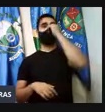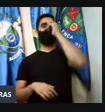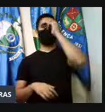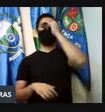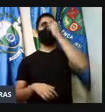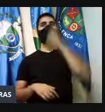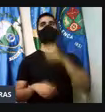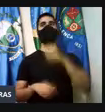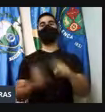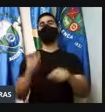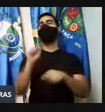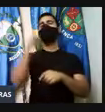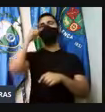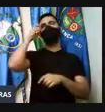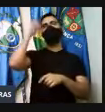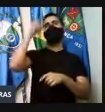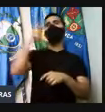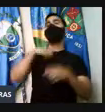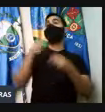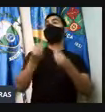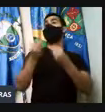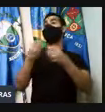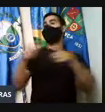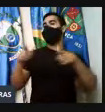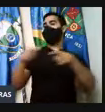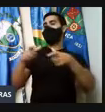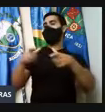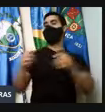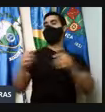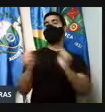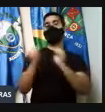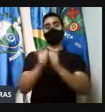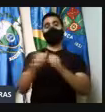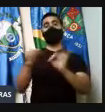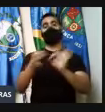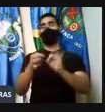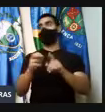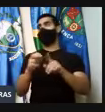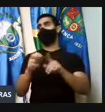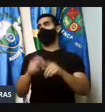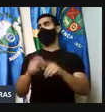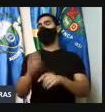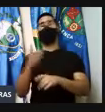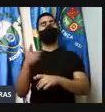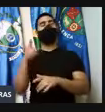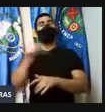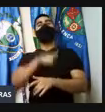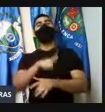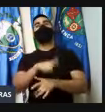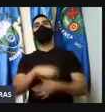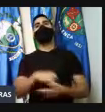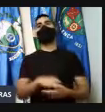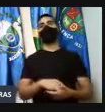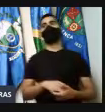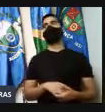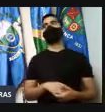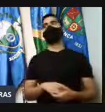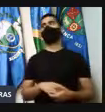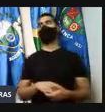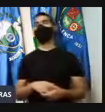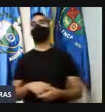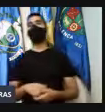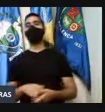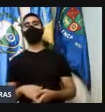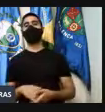essa ideia, né, esse espaço lá, ele veio junto do projeto, vereador Fábio Antônio. Então, foi isso que aconteceu. Depois eles perceberam